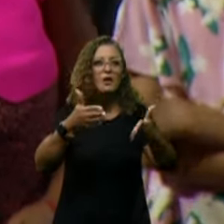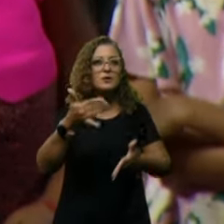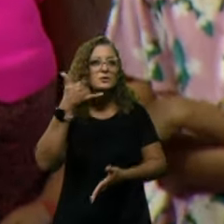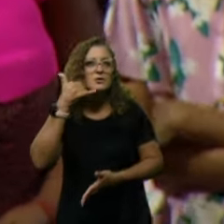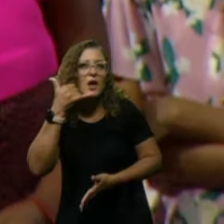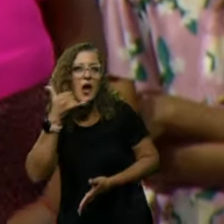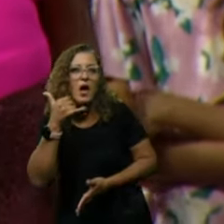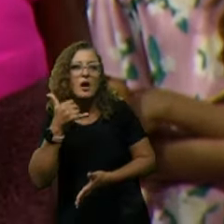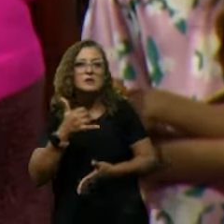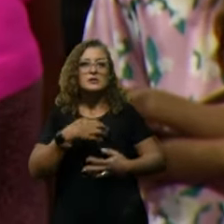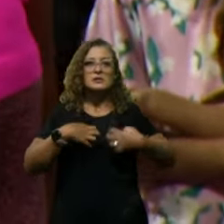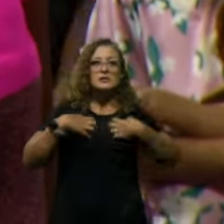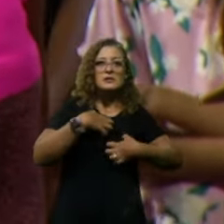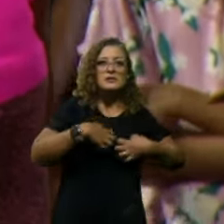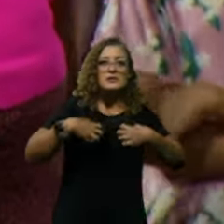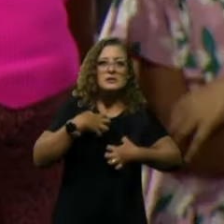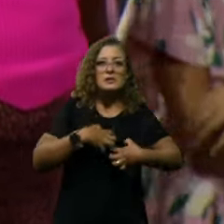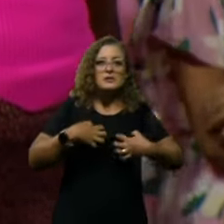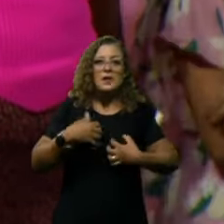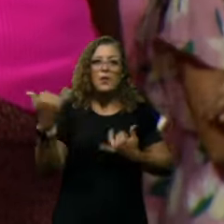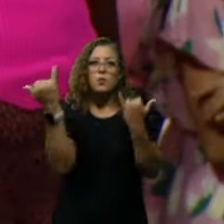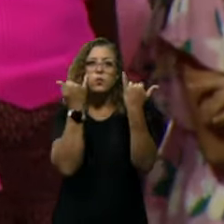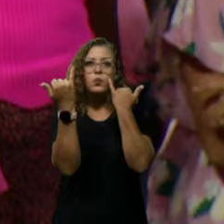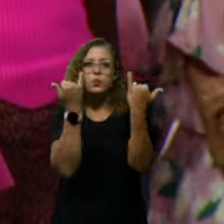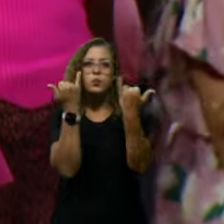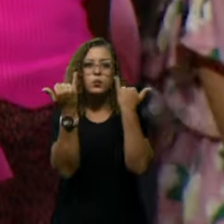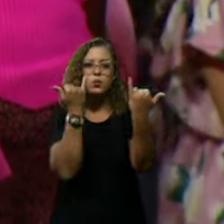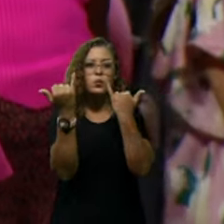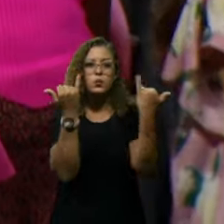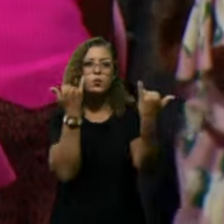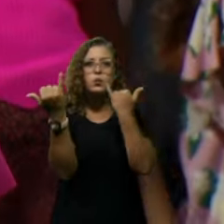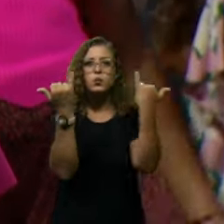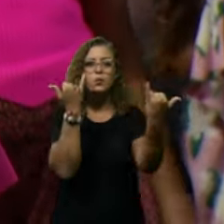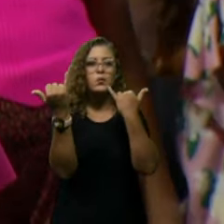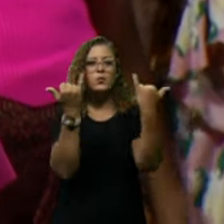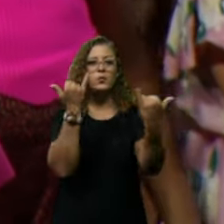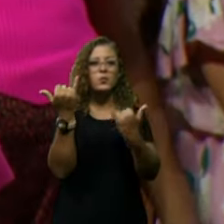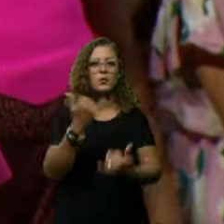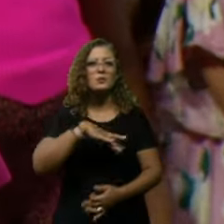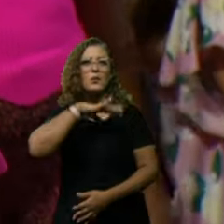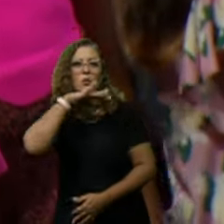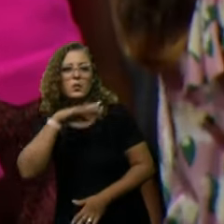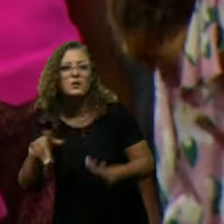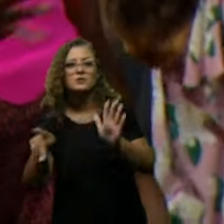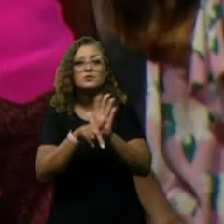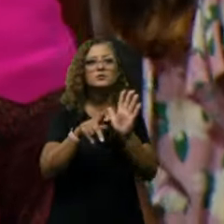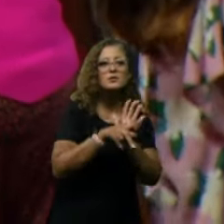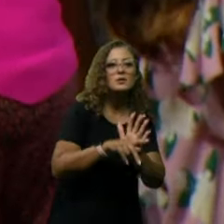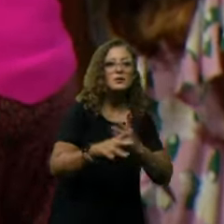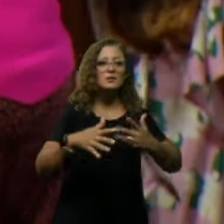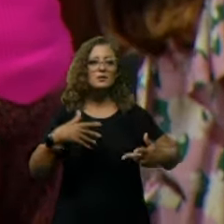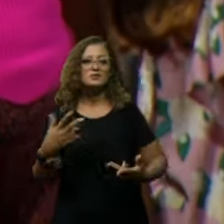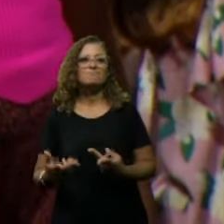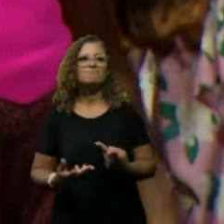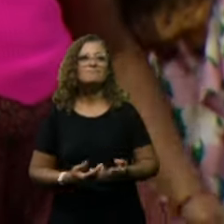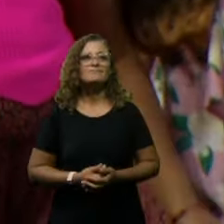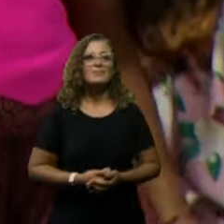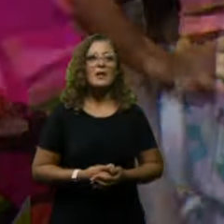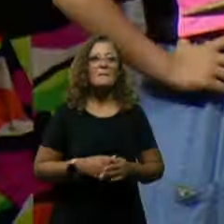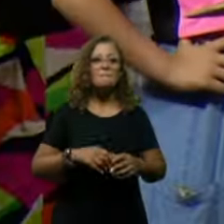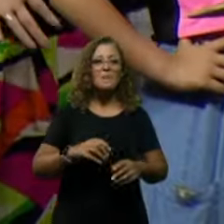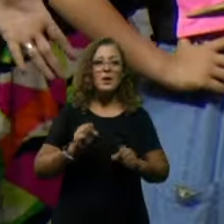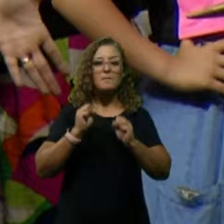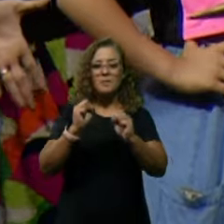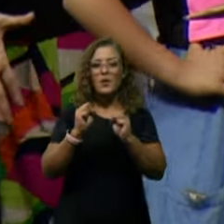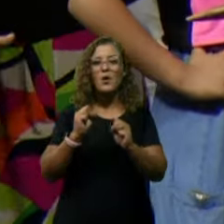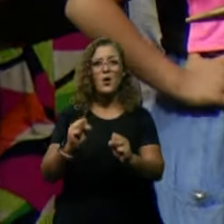angústia é tanta notícia ruim e é tanta gente boa perdendo gente boa que você pensa o quê que eu tenho de diferente para não